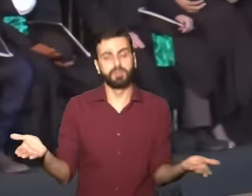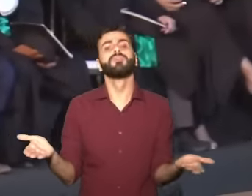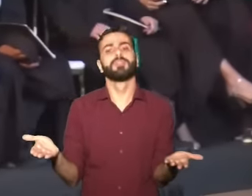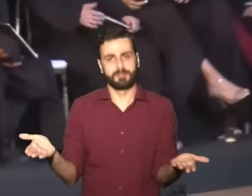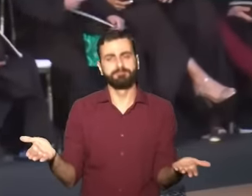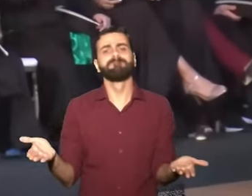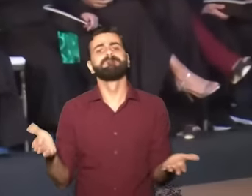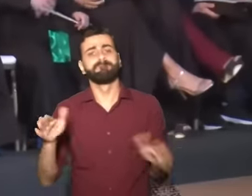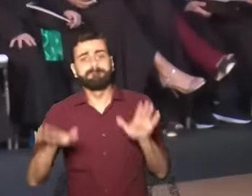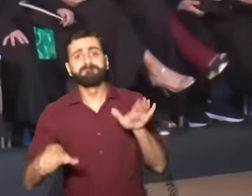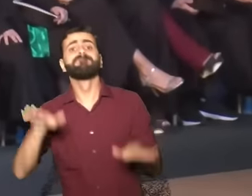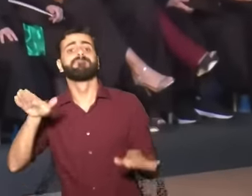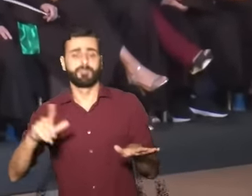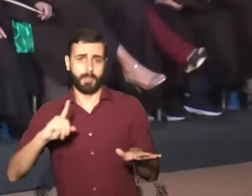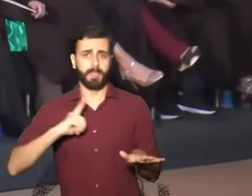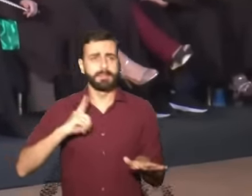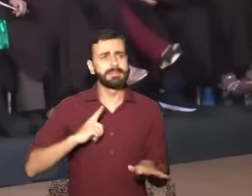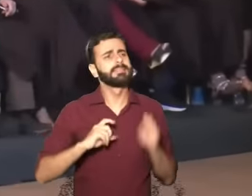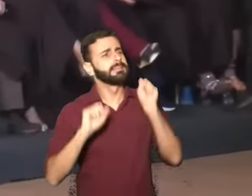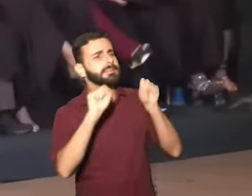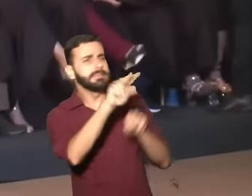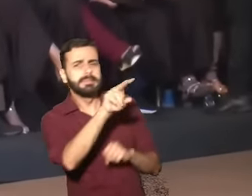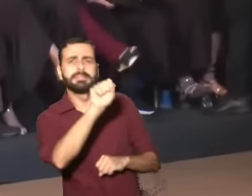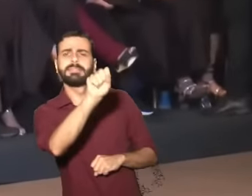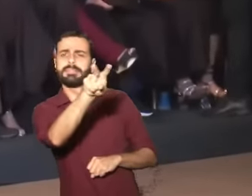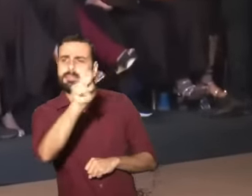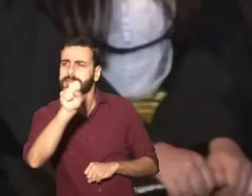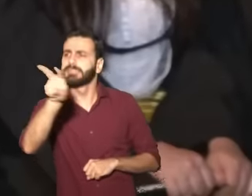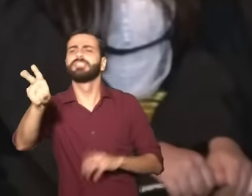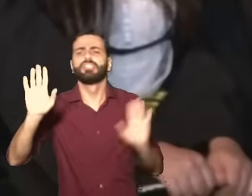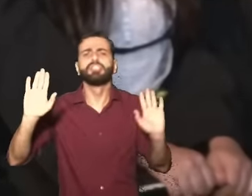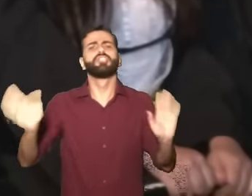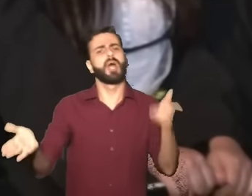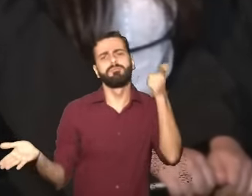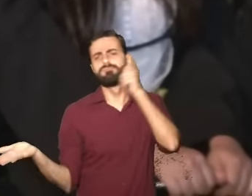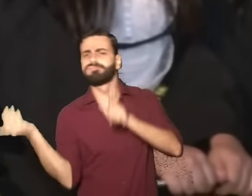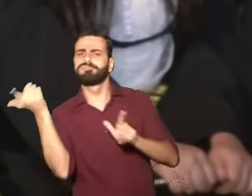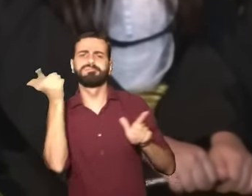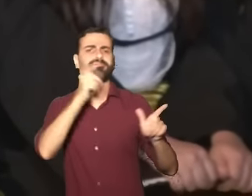cochilei, os mais belos montes